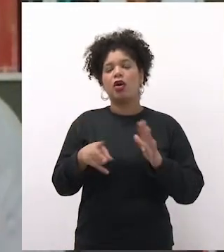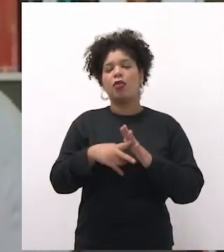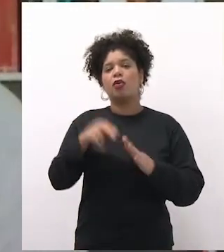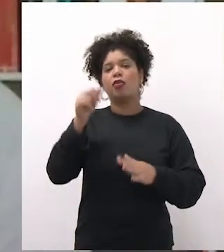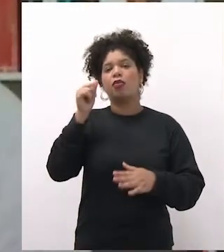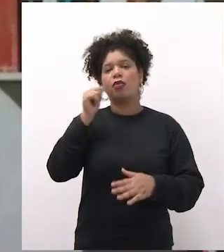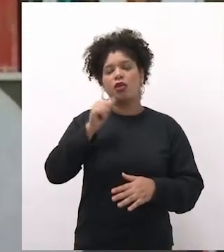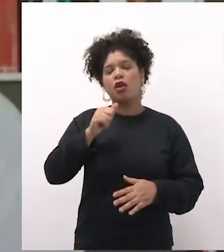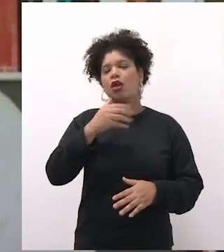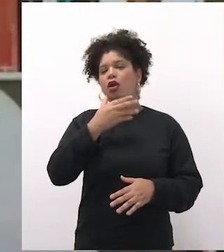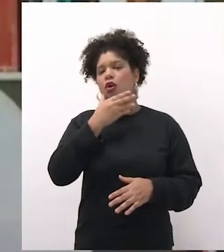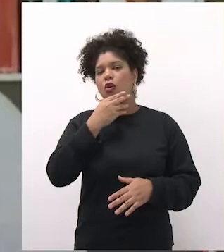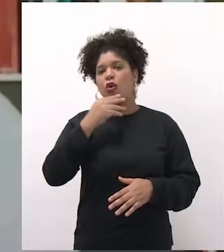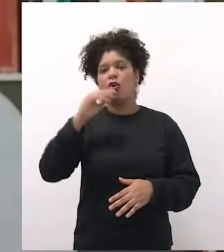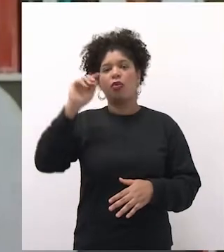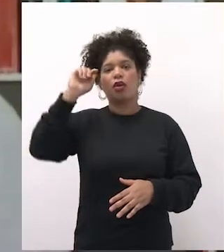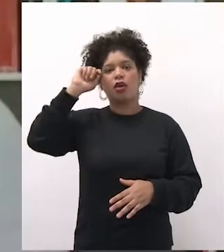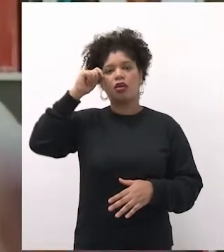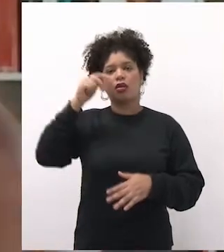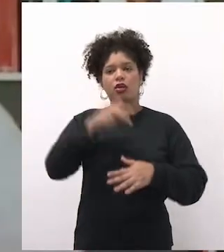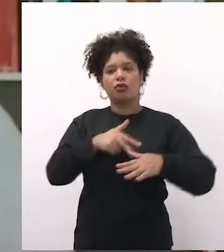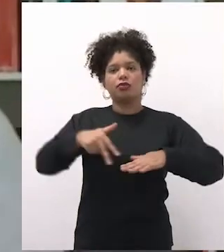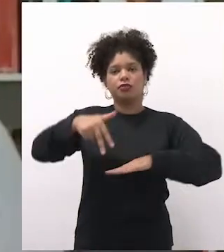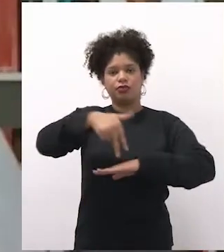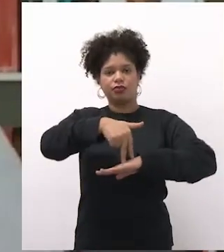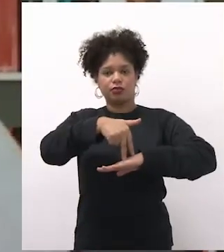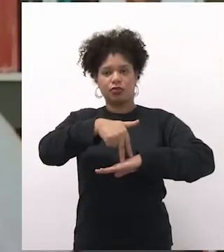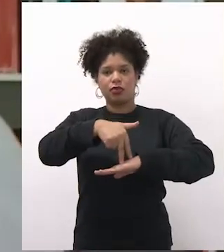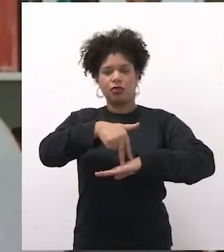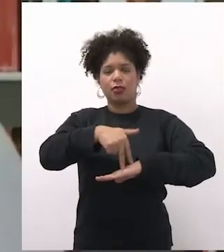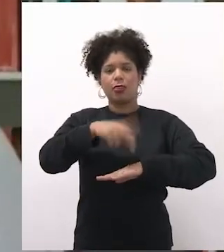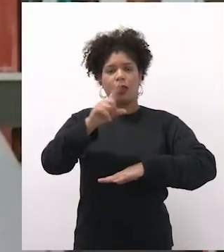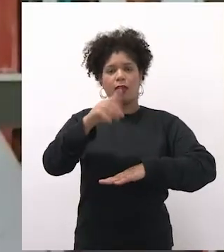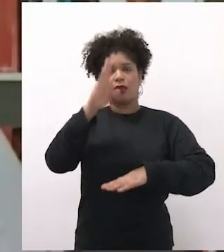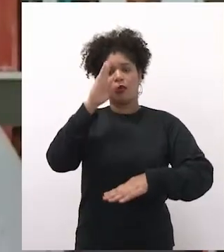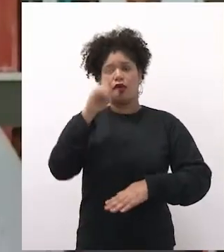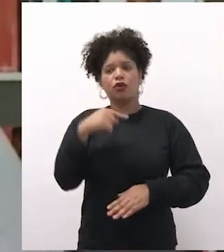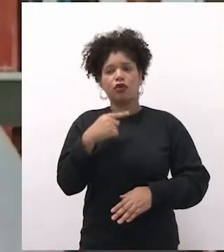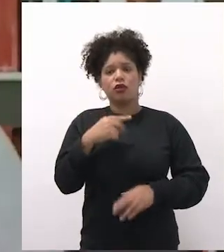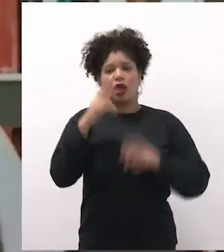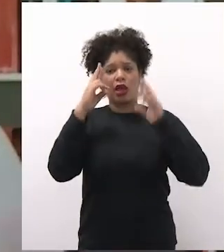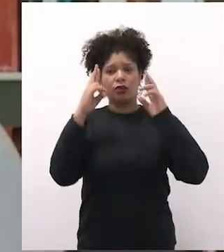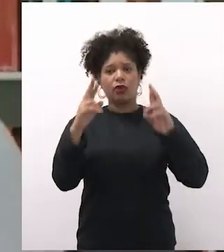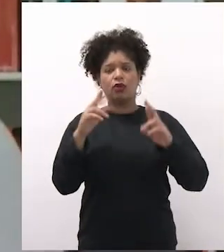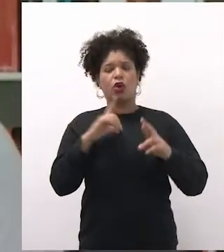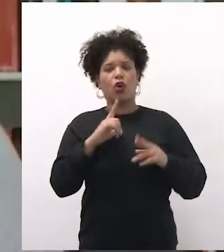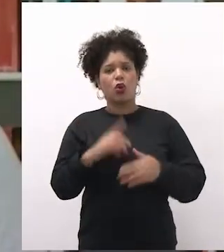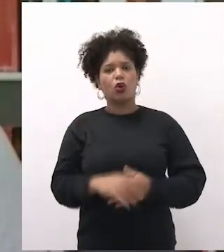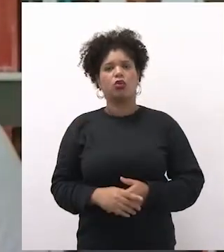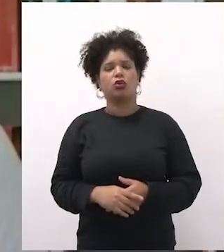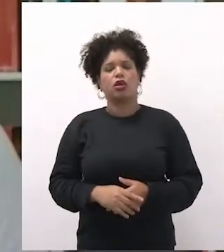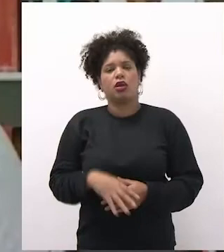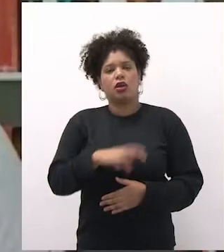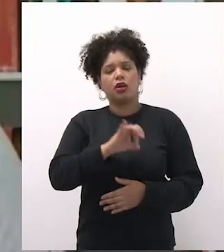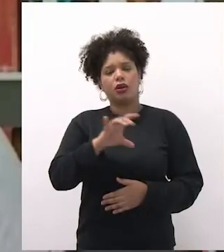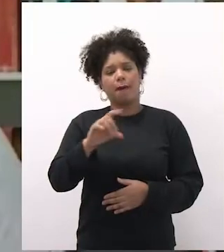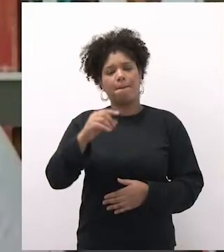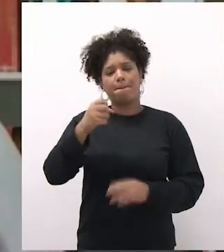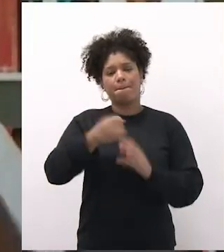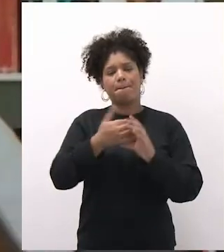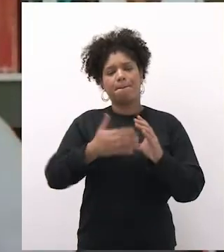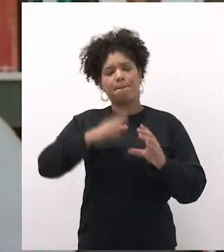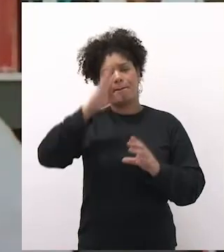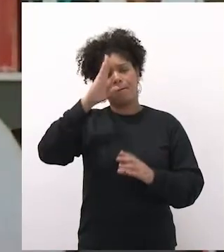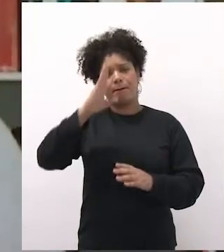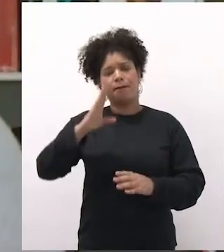negro, a gente fala porque a gente, o primeiro ponto é que a gente se respeita. A gente respeita a individualidade de cada uma delas e a